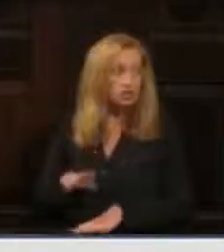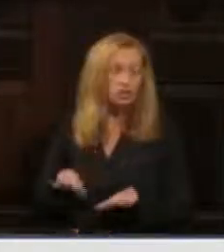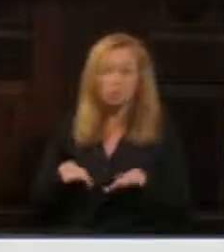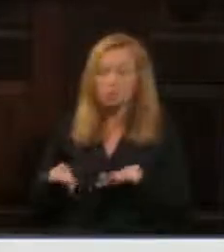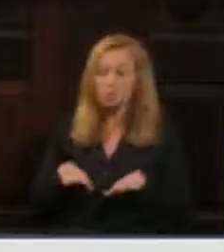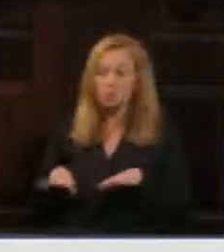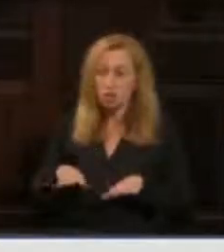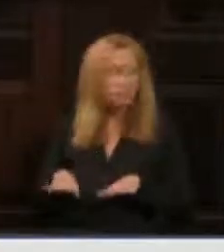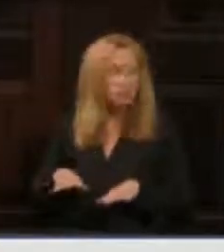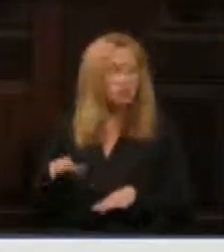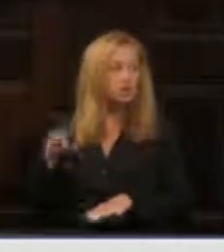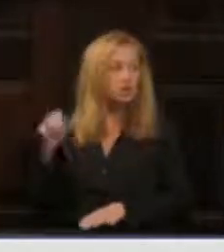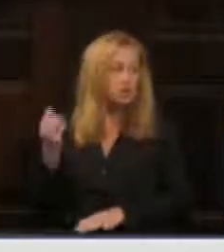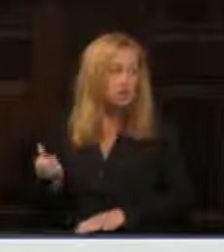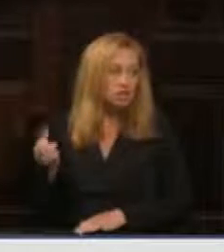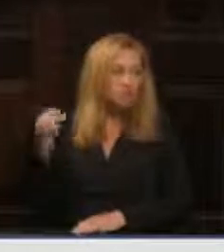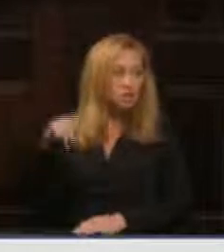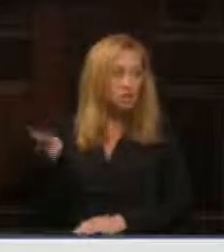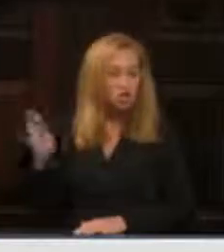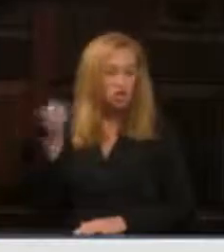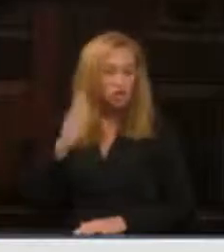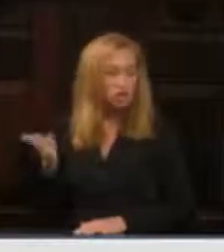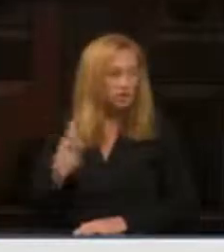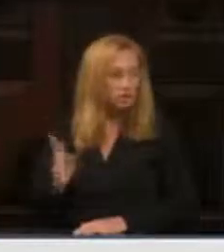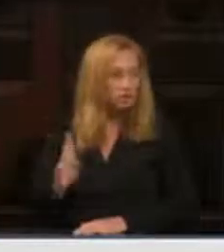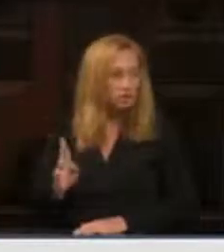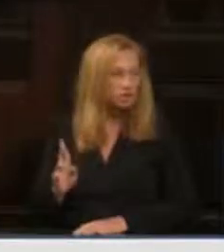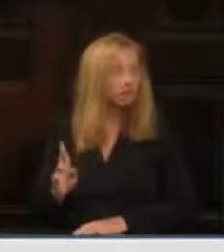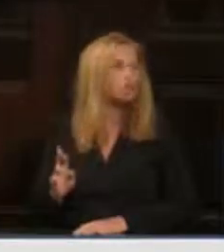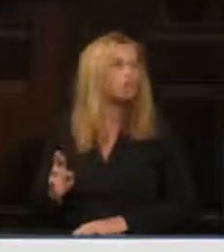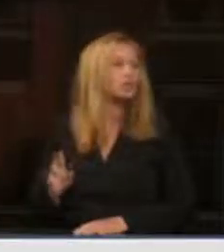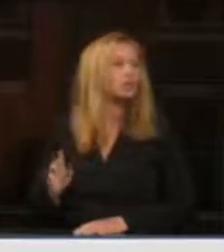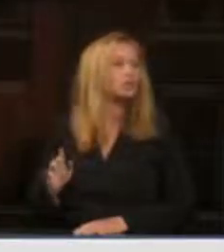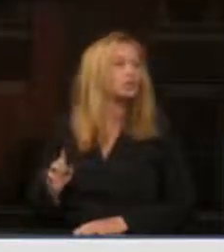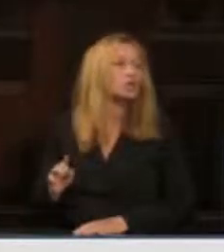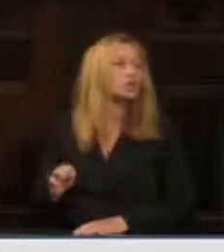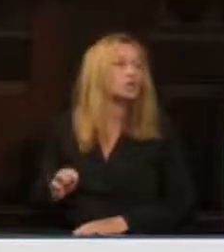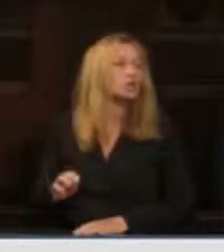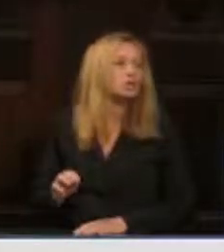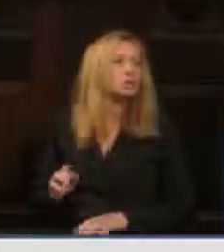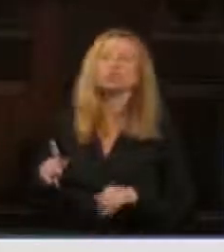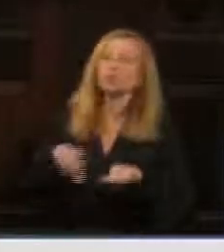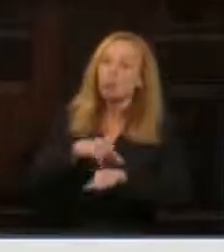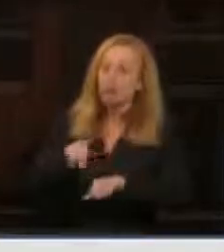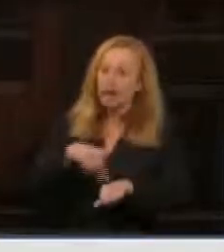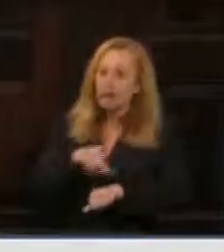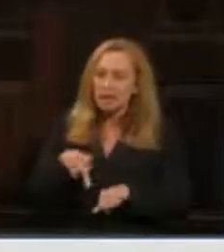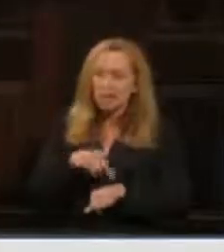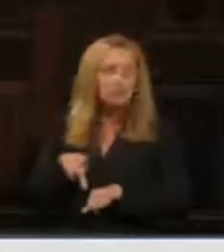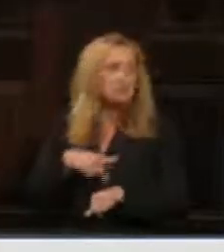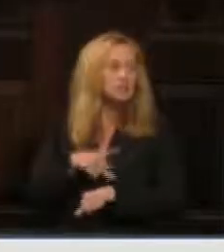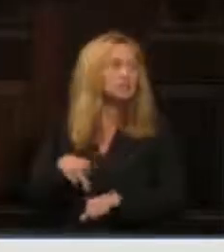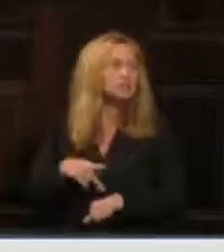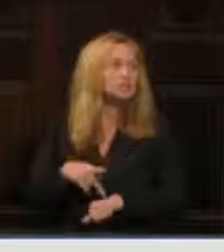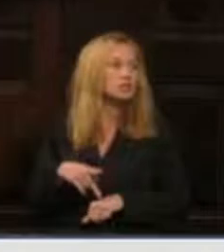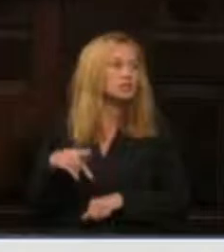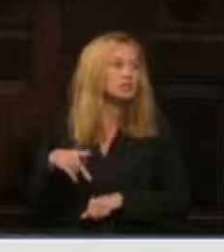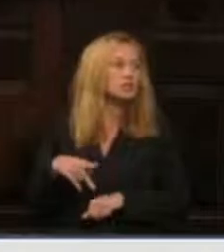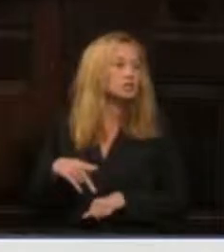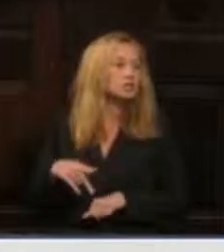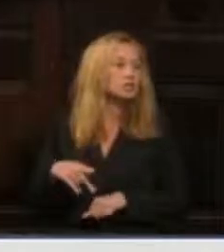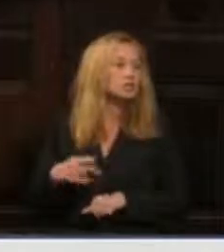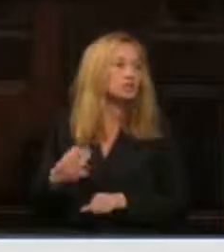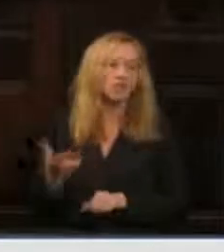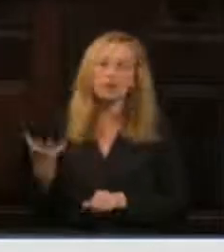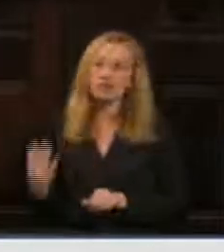Enquanto o Brasil não for a maior economia do mundo, enquanto o país estiver recebendo